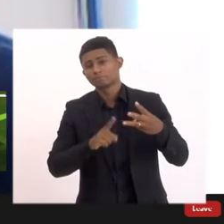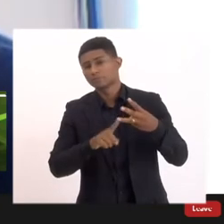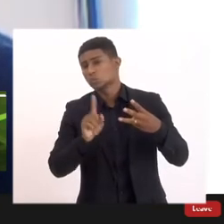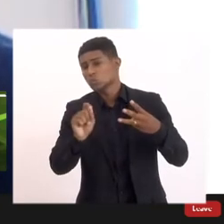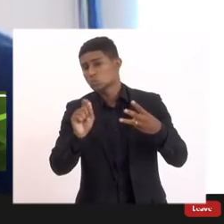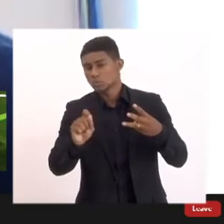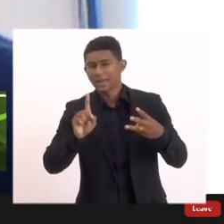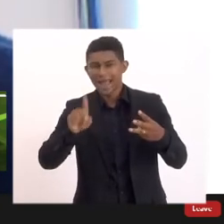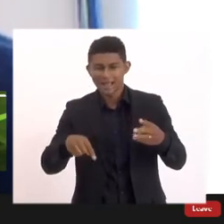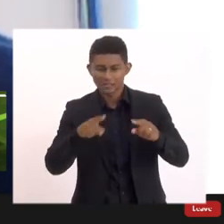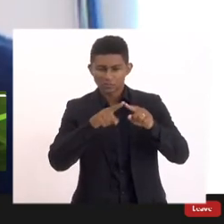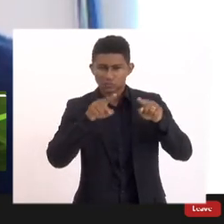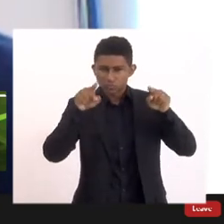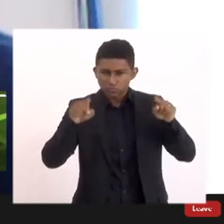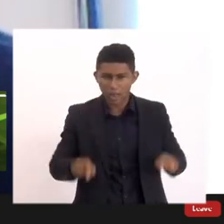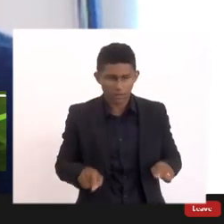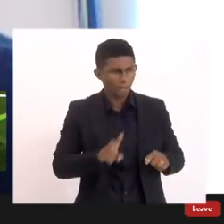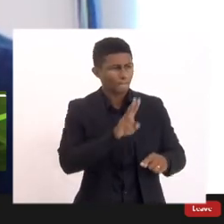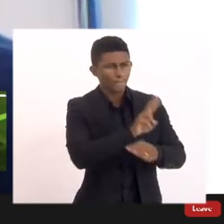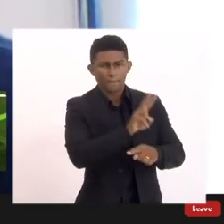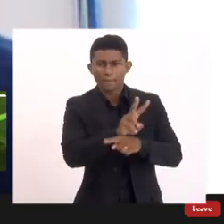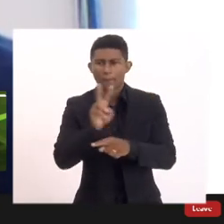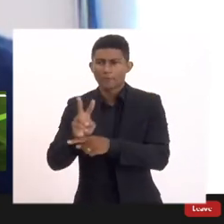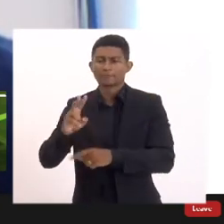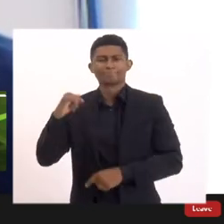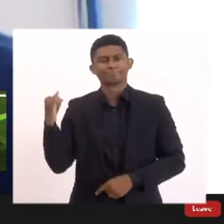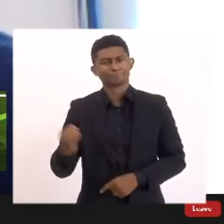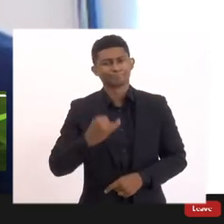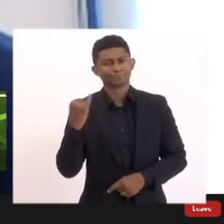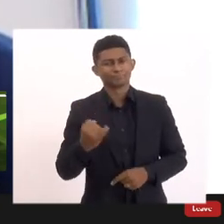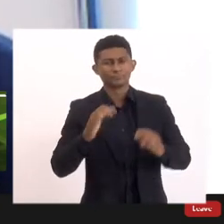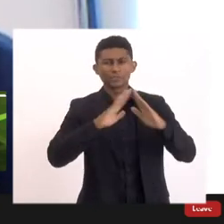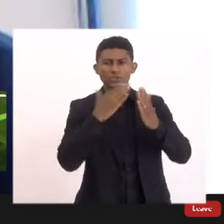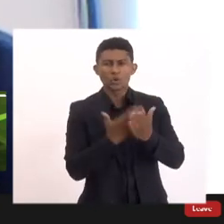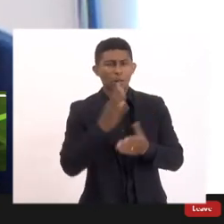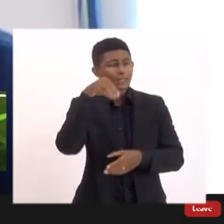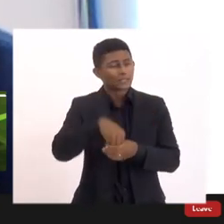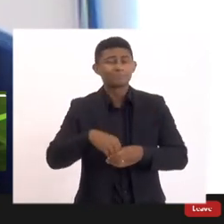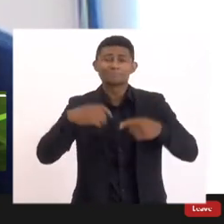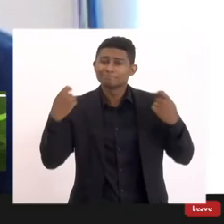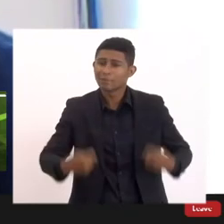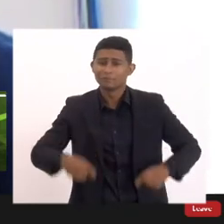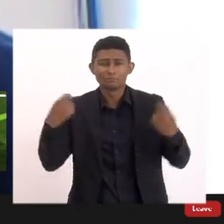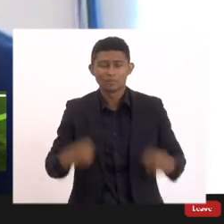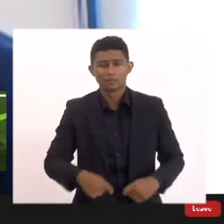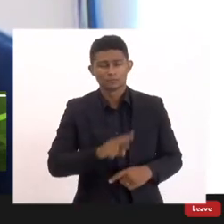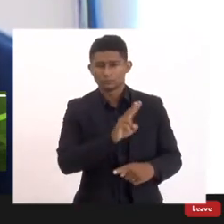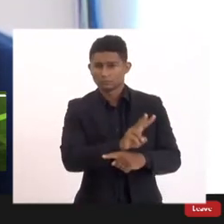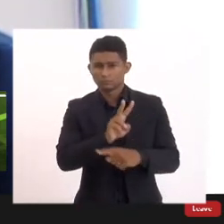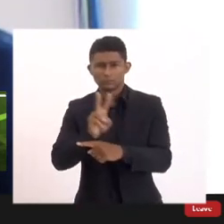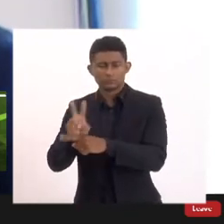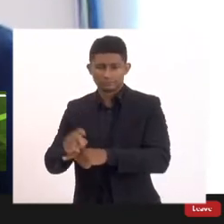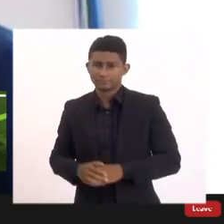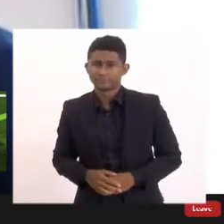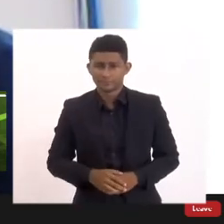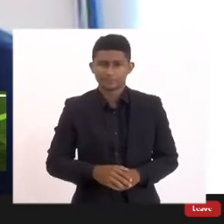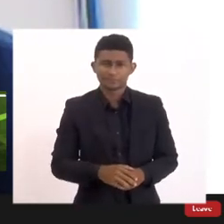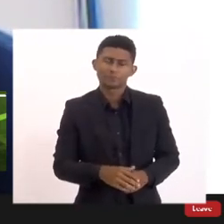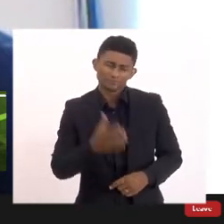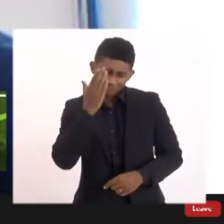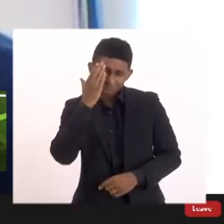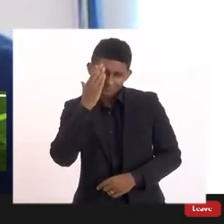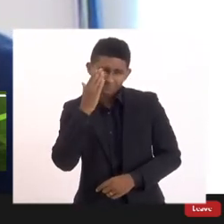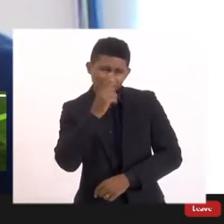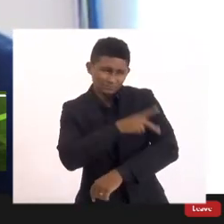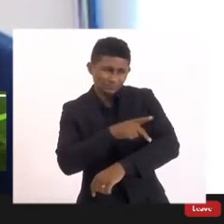inspetores como agentes importantes na escola, dentre outras questões, né, pedagógicas, mas